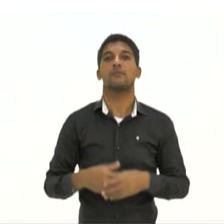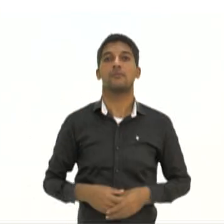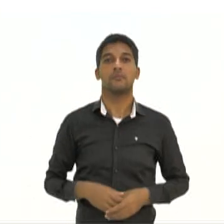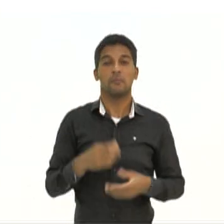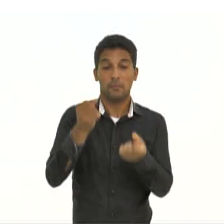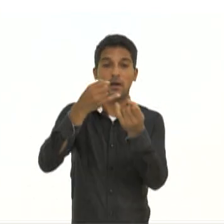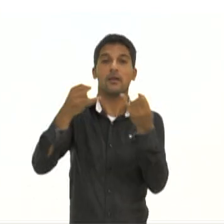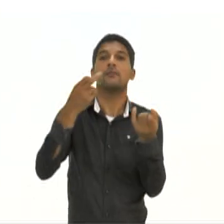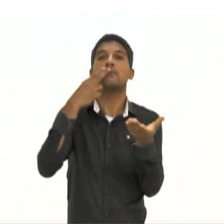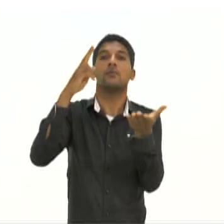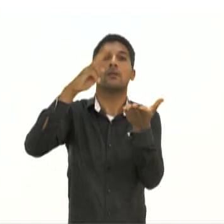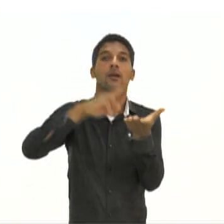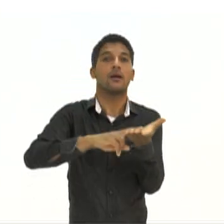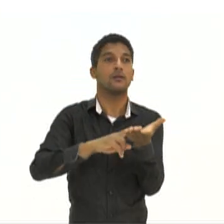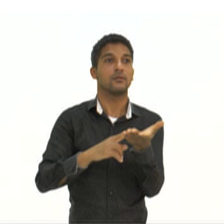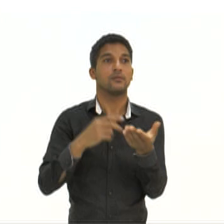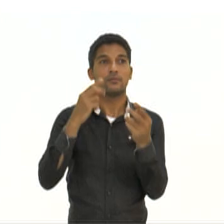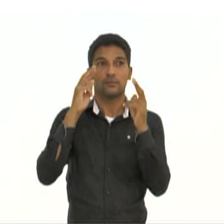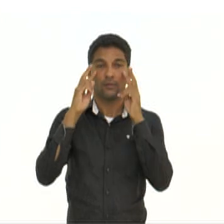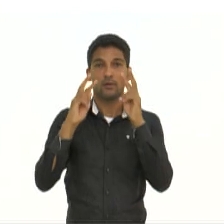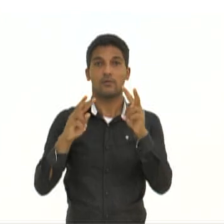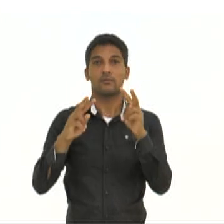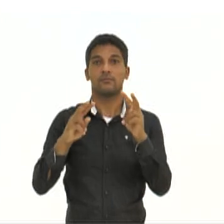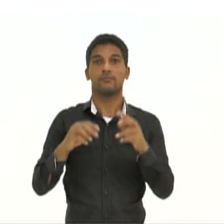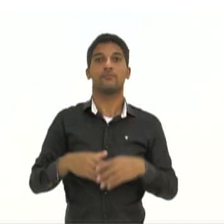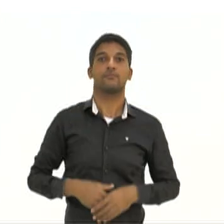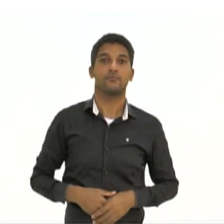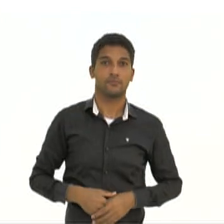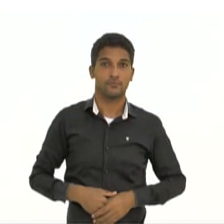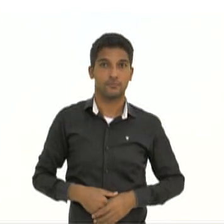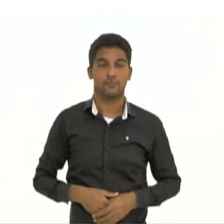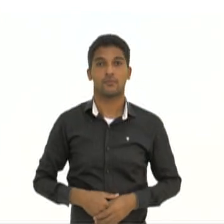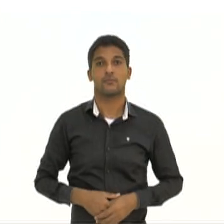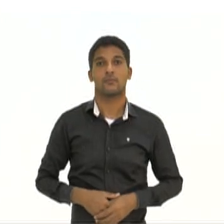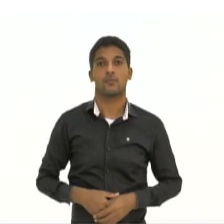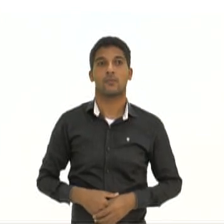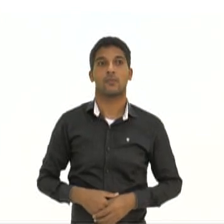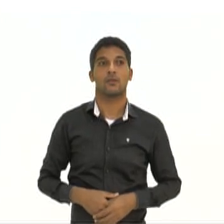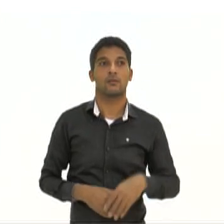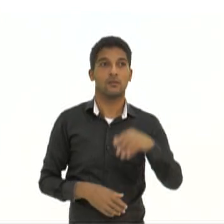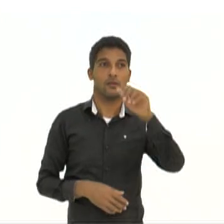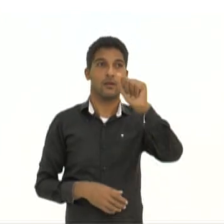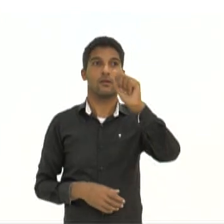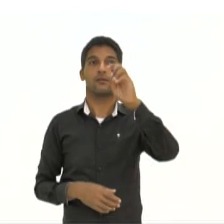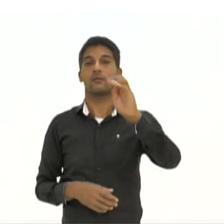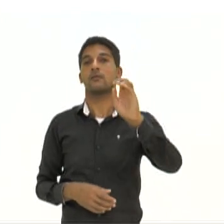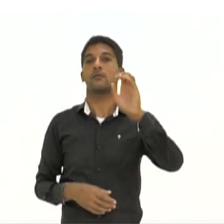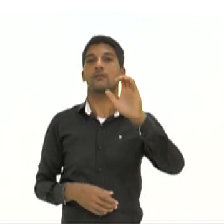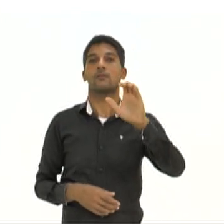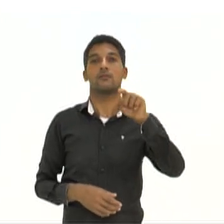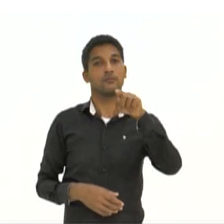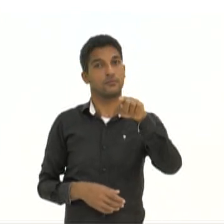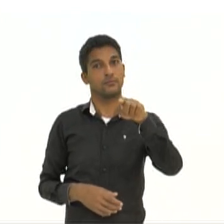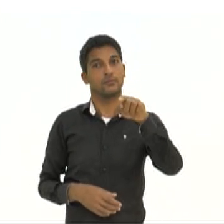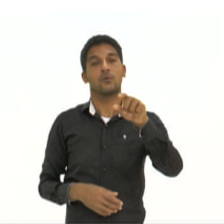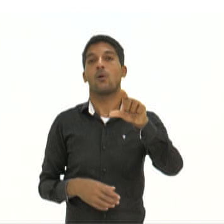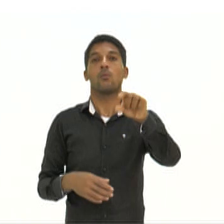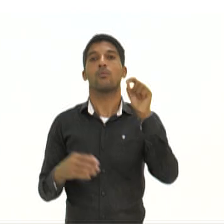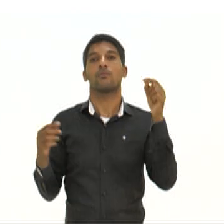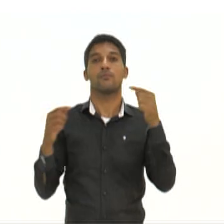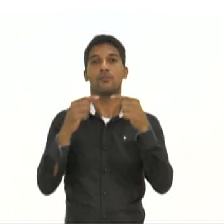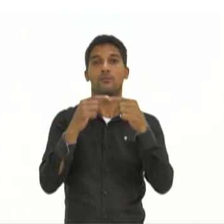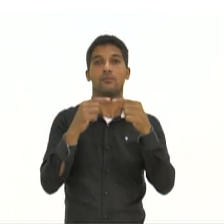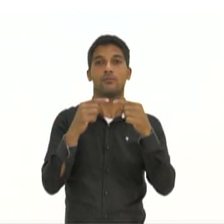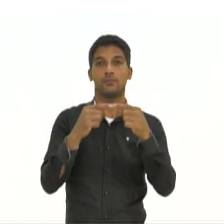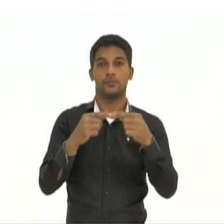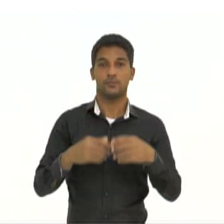C, porque o e-mail permite trocar mensagens, enviar documentos, vídeos, fotos, etc. E agora, qual das alternativas seria